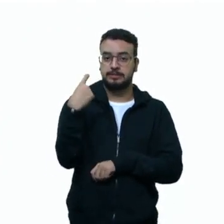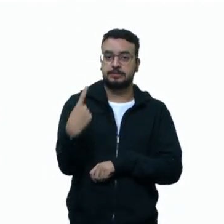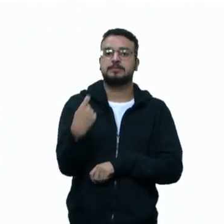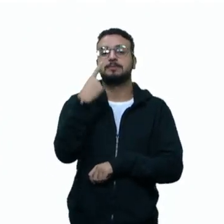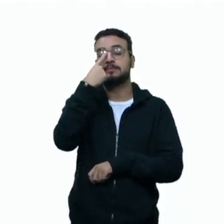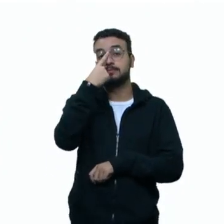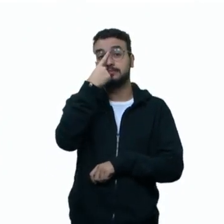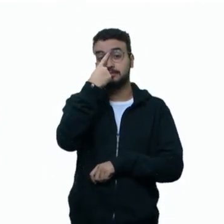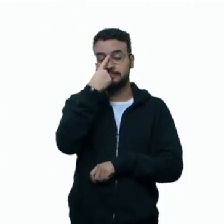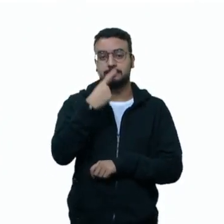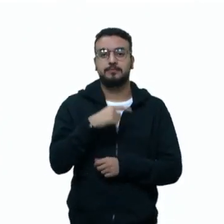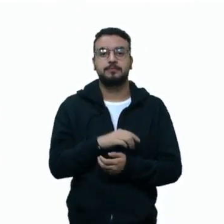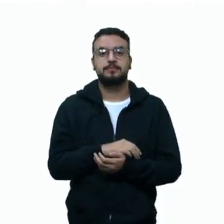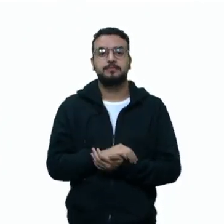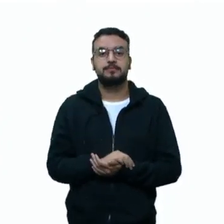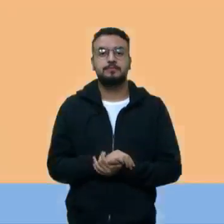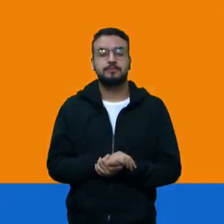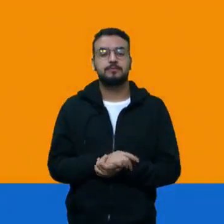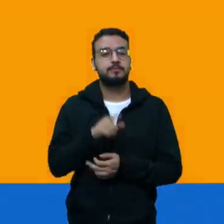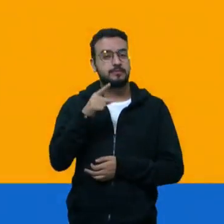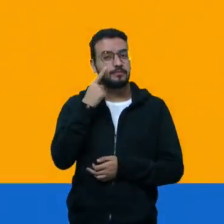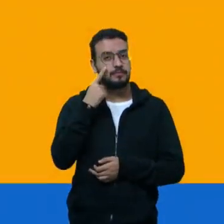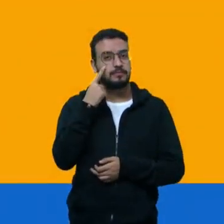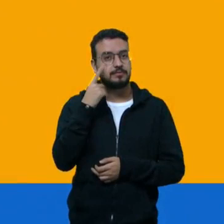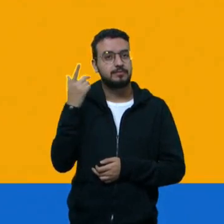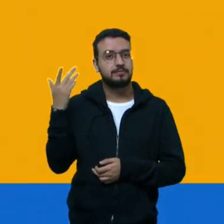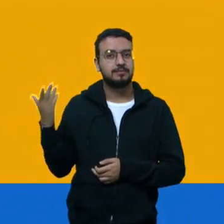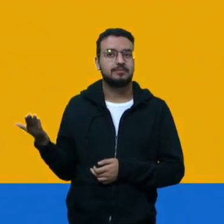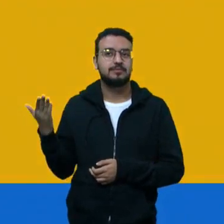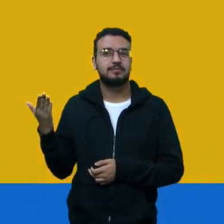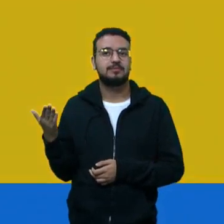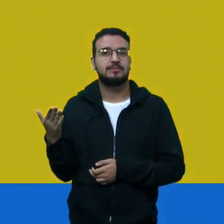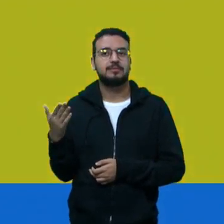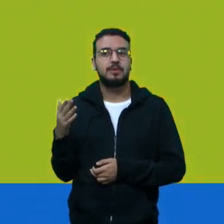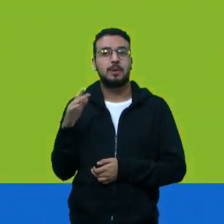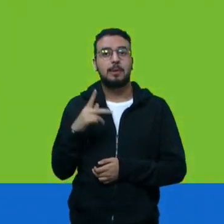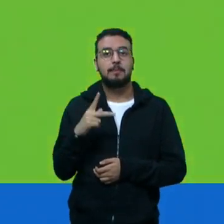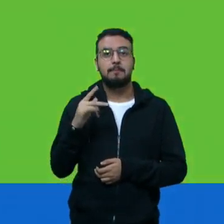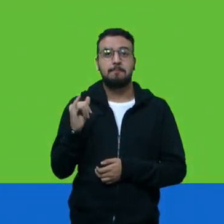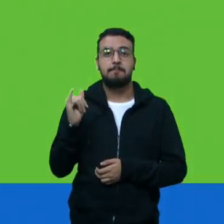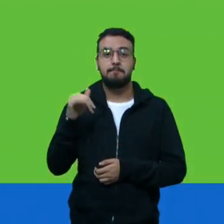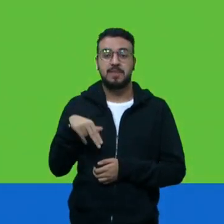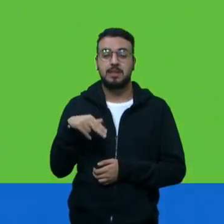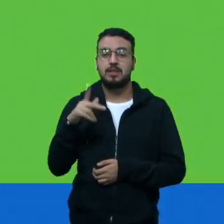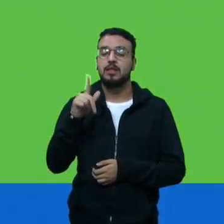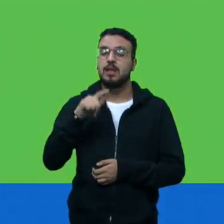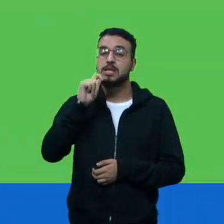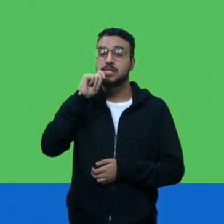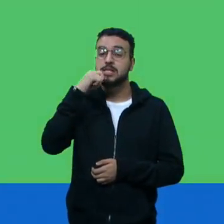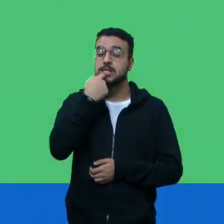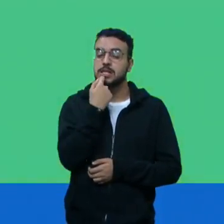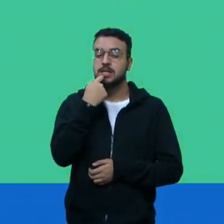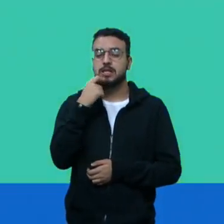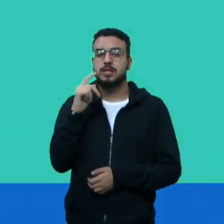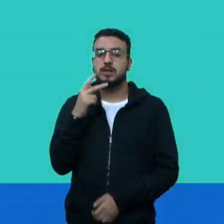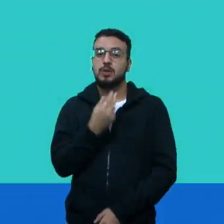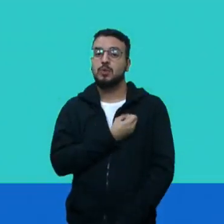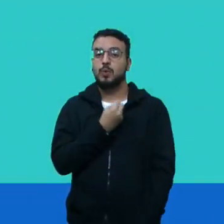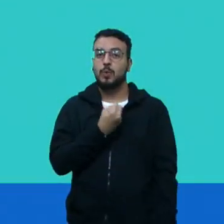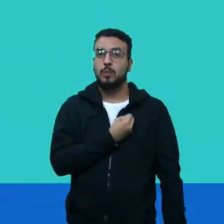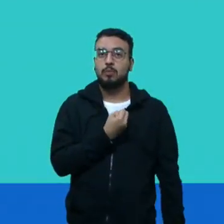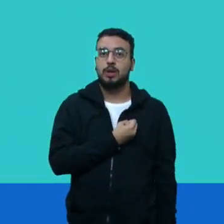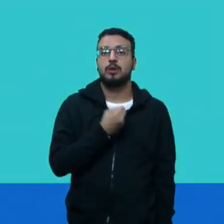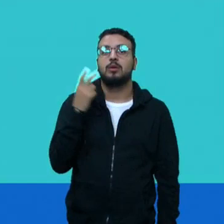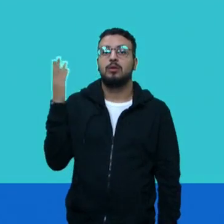Vamos lá. Você vê aí no quadro o PIN. O PIN, para você que já instalou o Kahoot